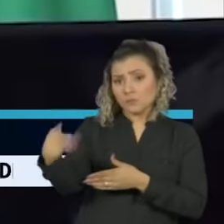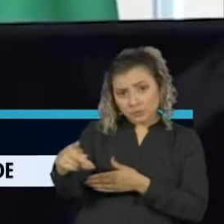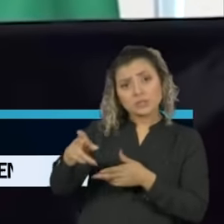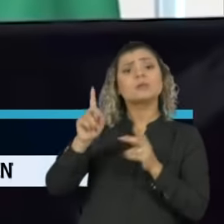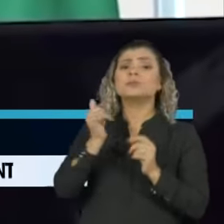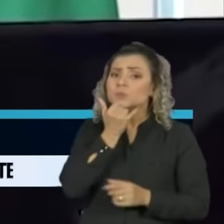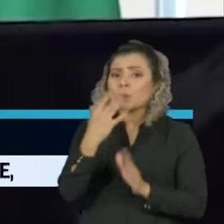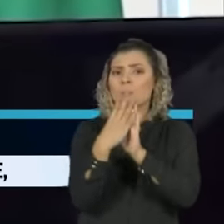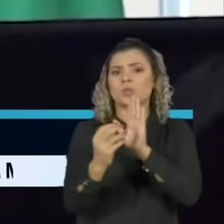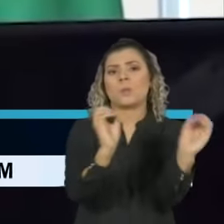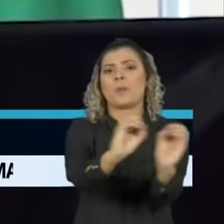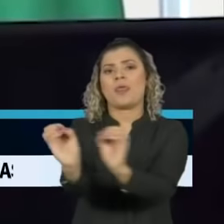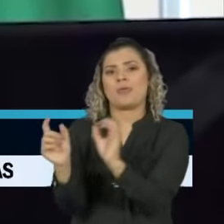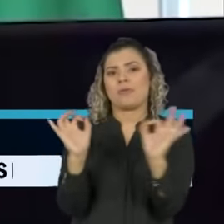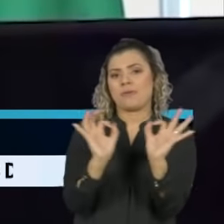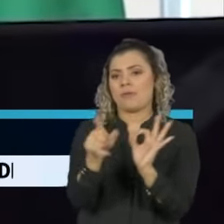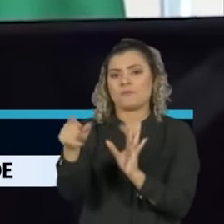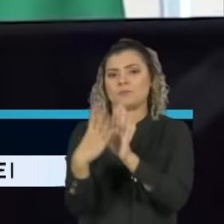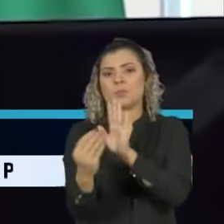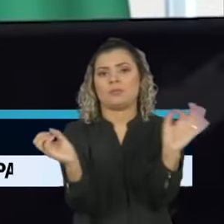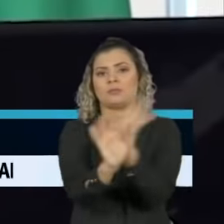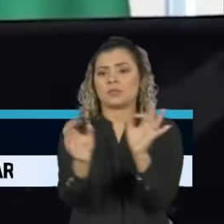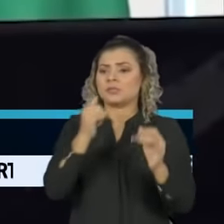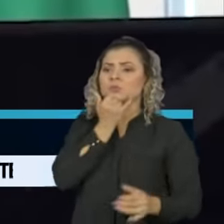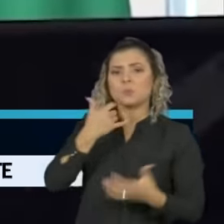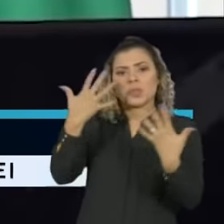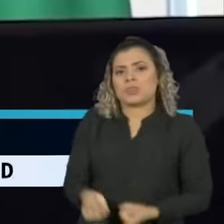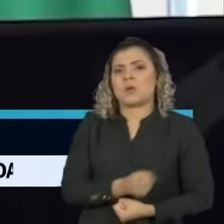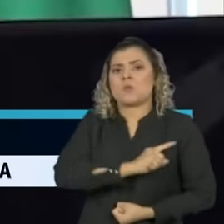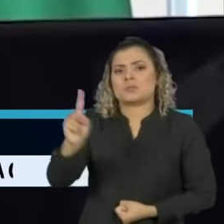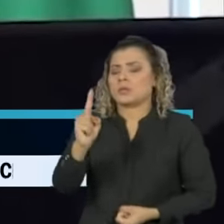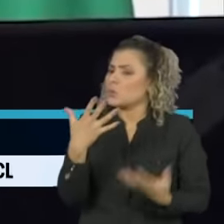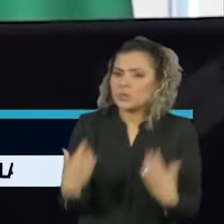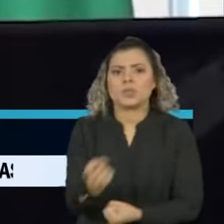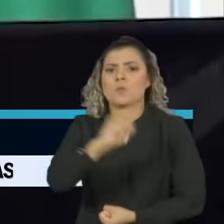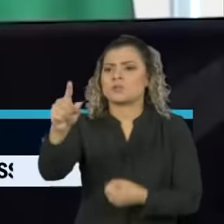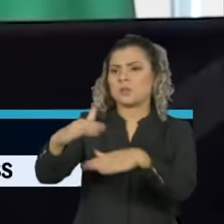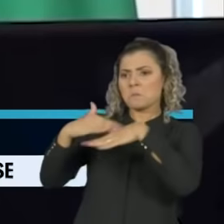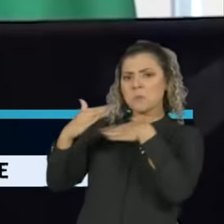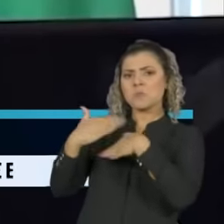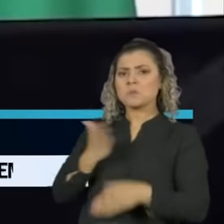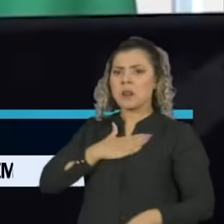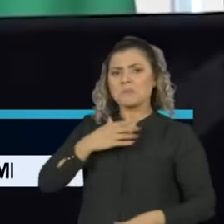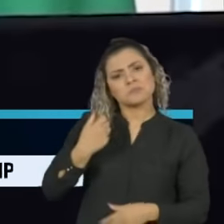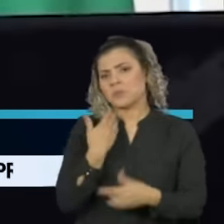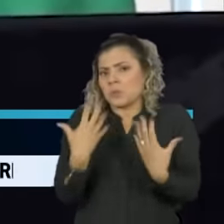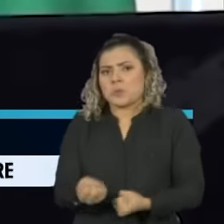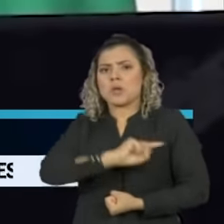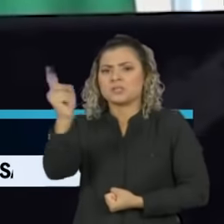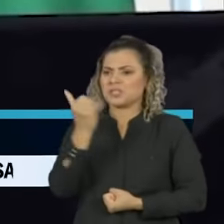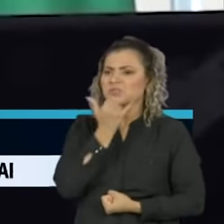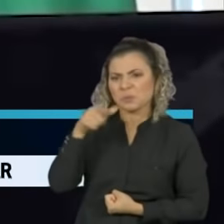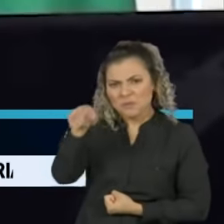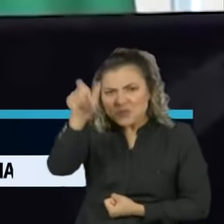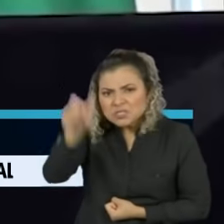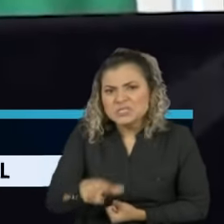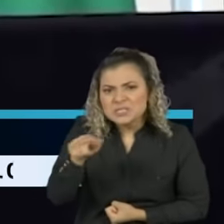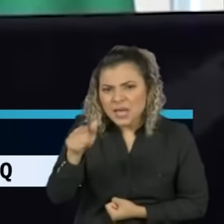não é exemplo para ninguém. Não aceito, hipótese alguma, essas palavras levianas, como se Vossa